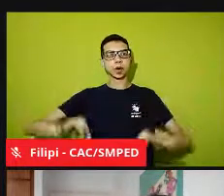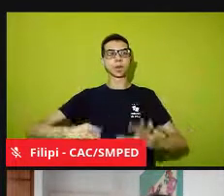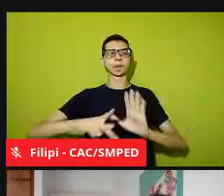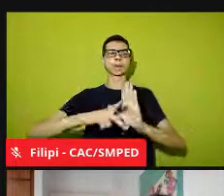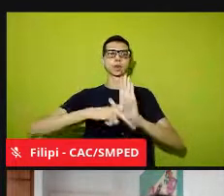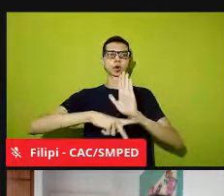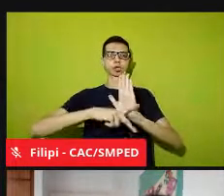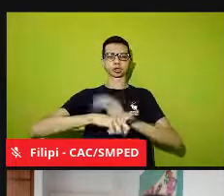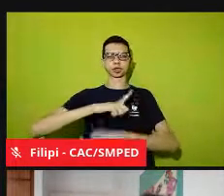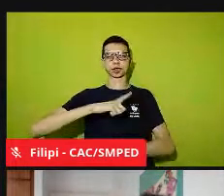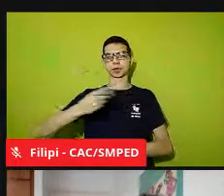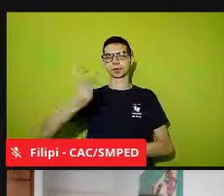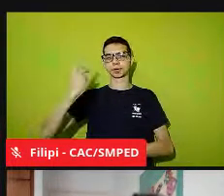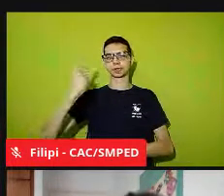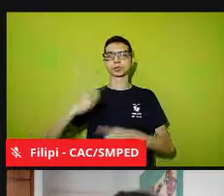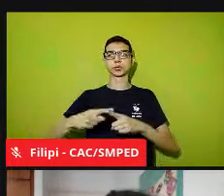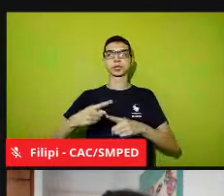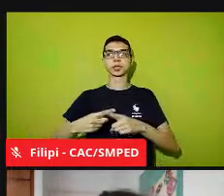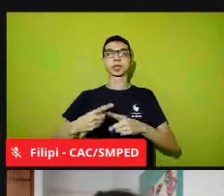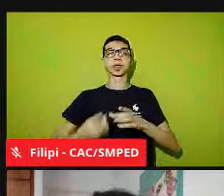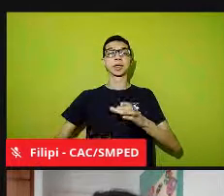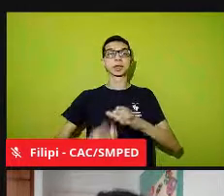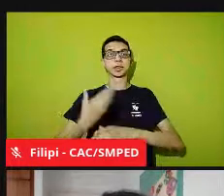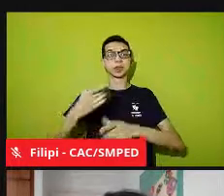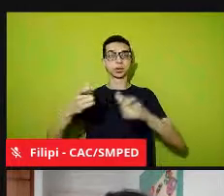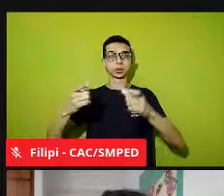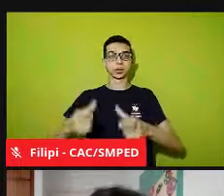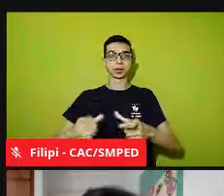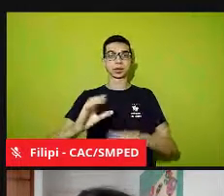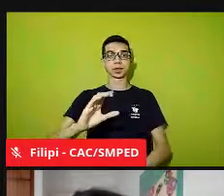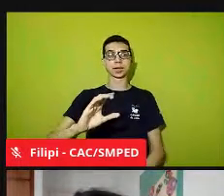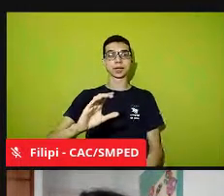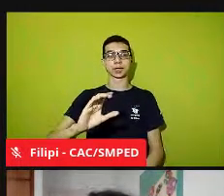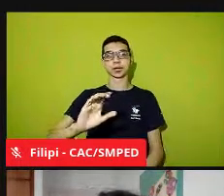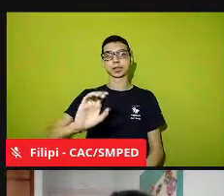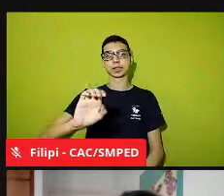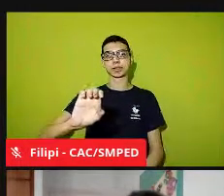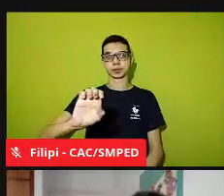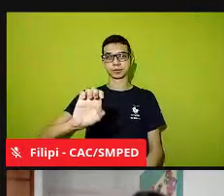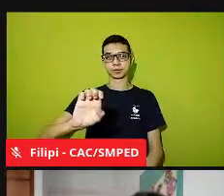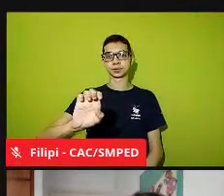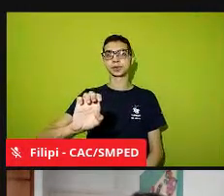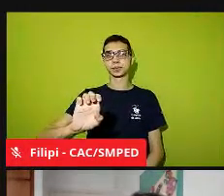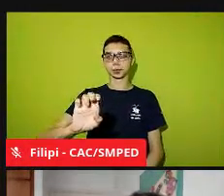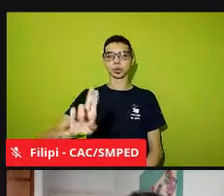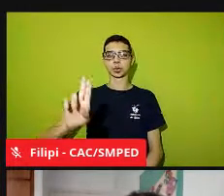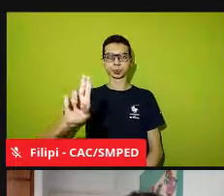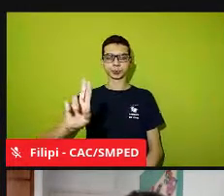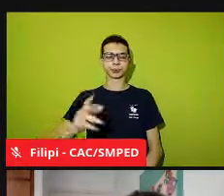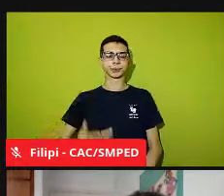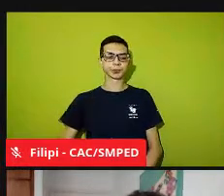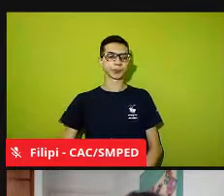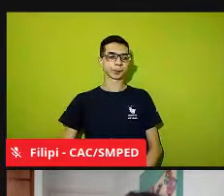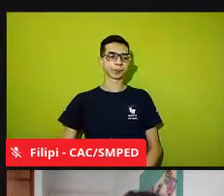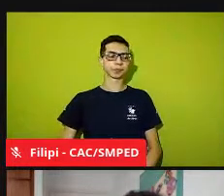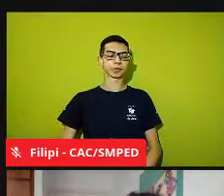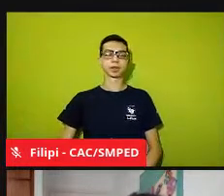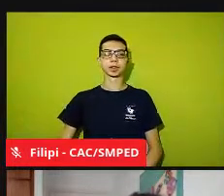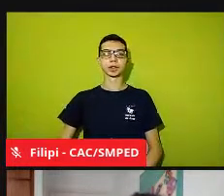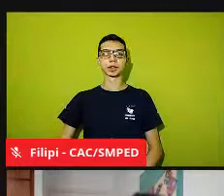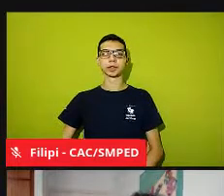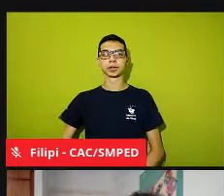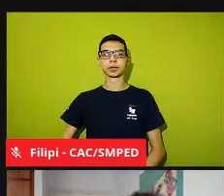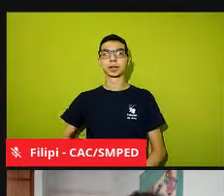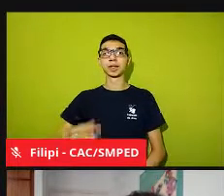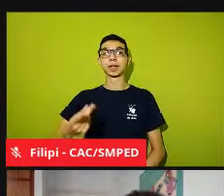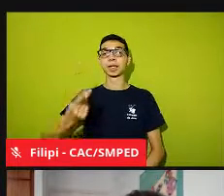fazer de implantação de um CEL, que é o Centro Educacional Unificado, né? Numa área que era a antiga